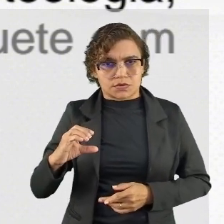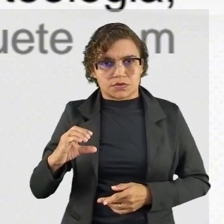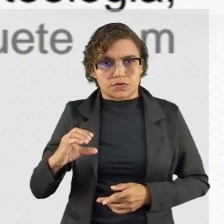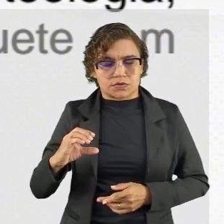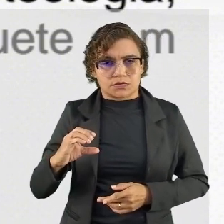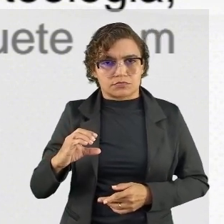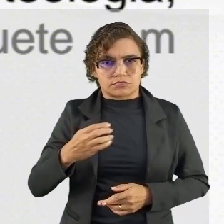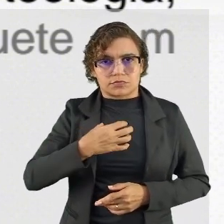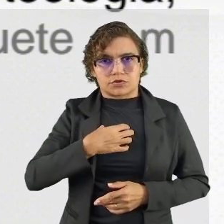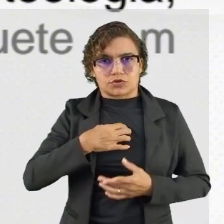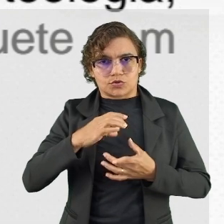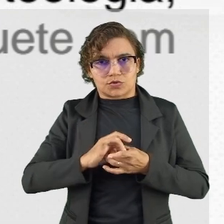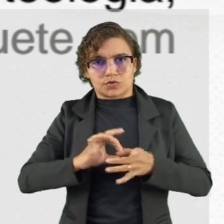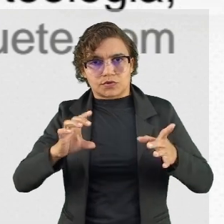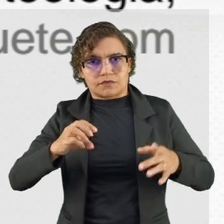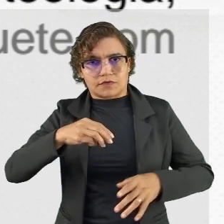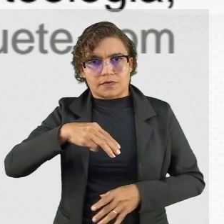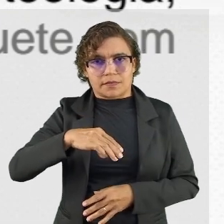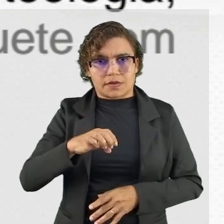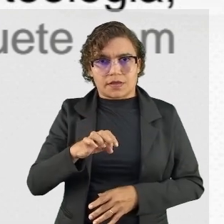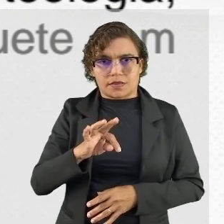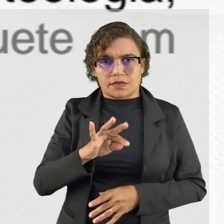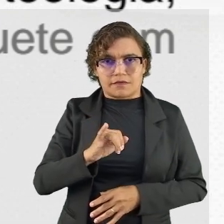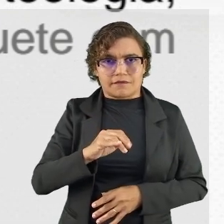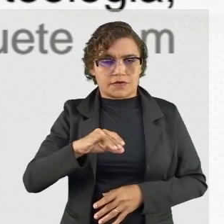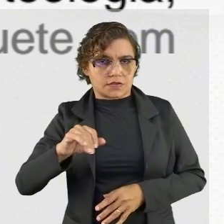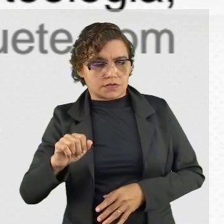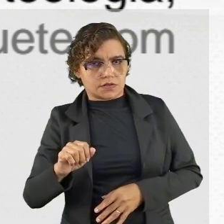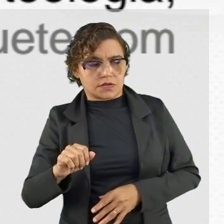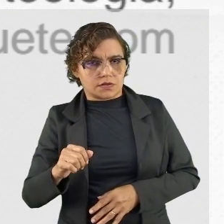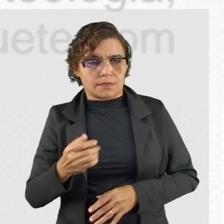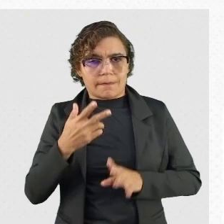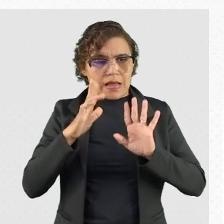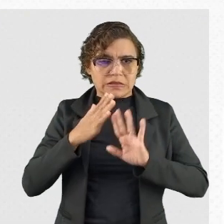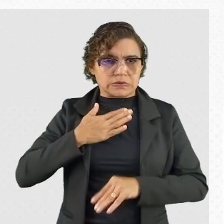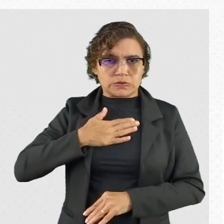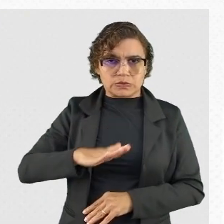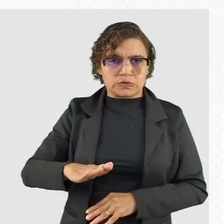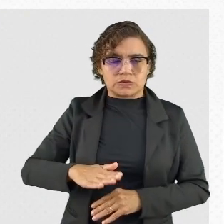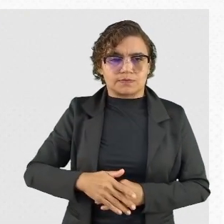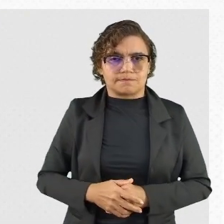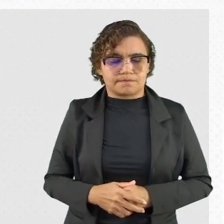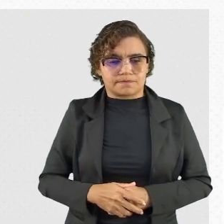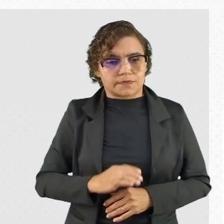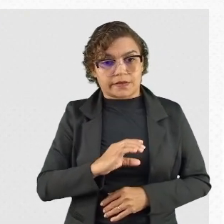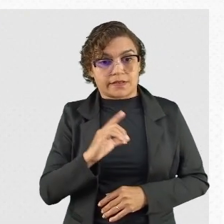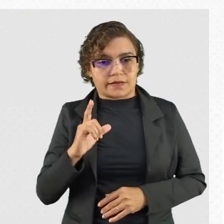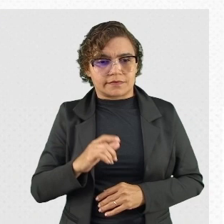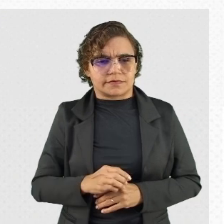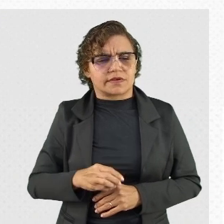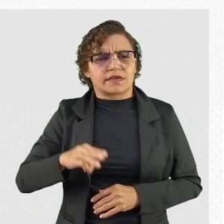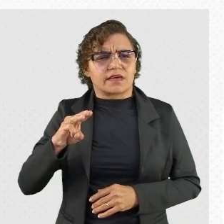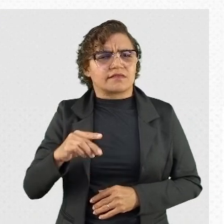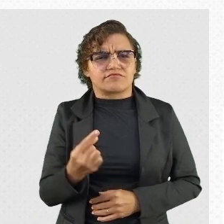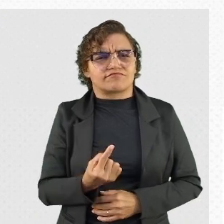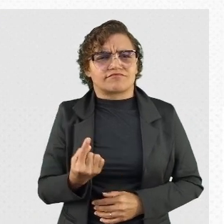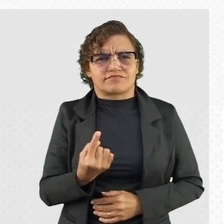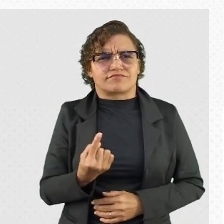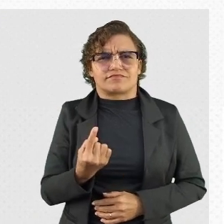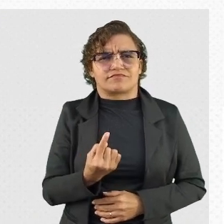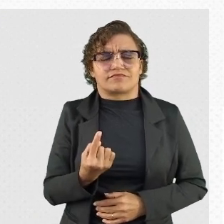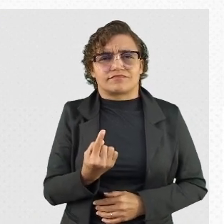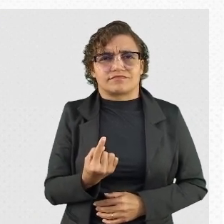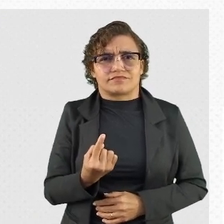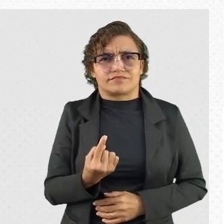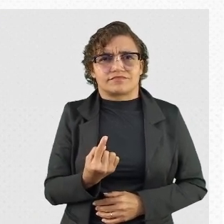metafísica. E, quando ele se vê livre da metafísica, ele não gostou, claro. Quem quer ficar sozinho, que ele